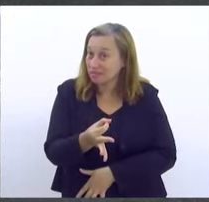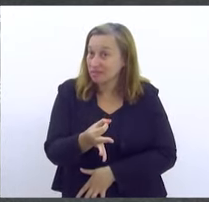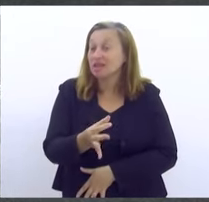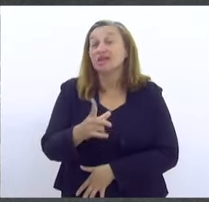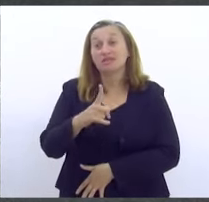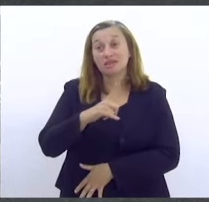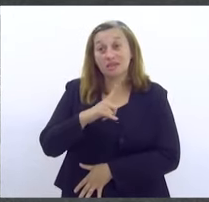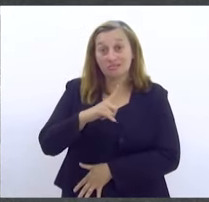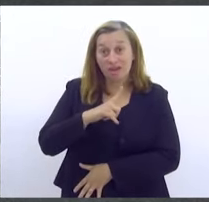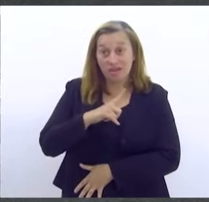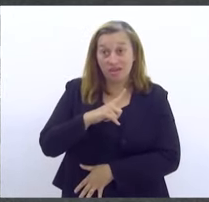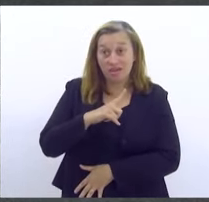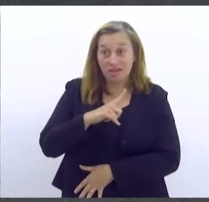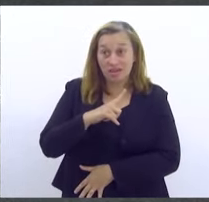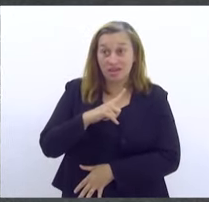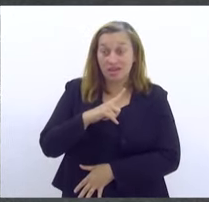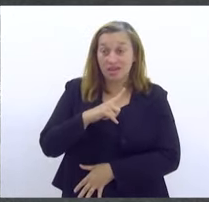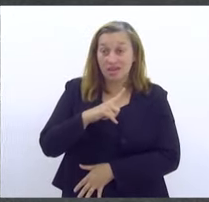tem